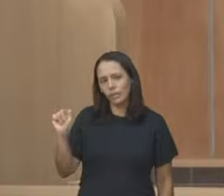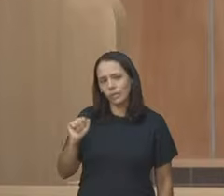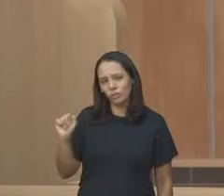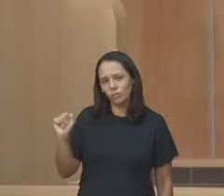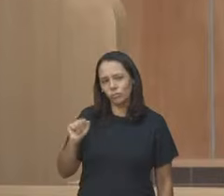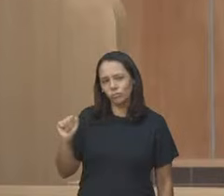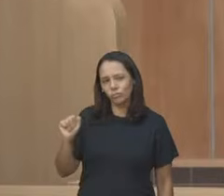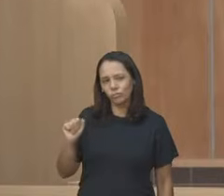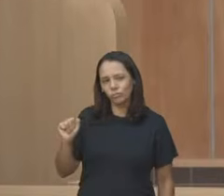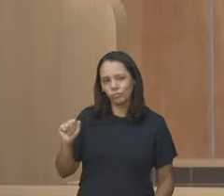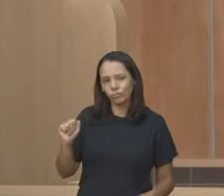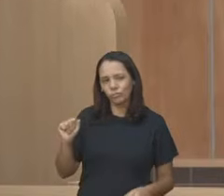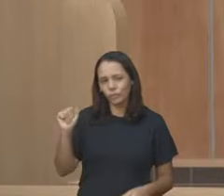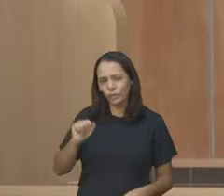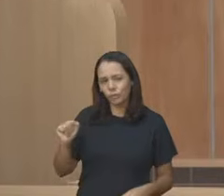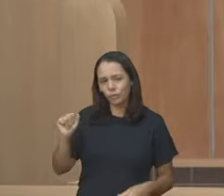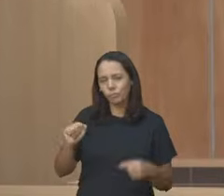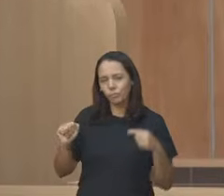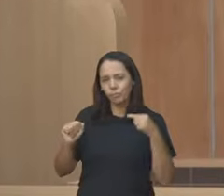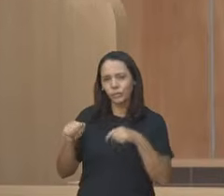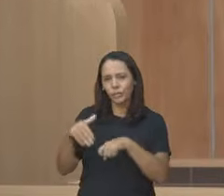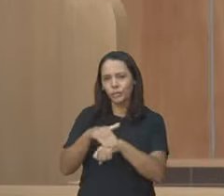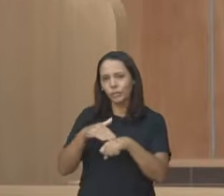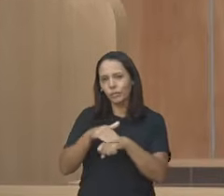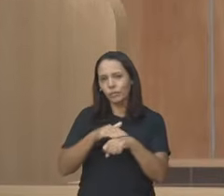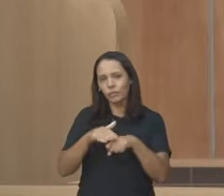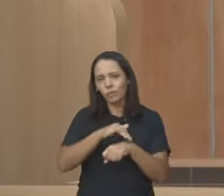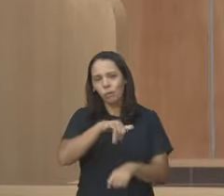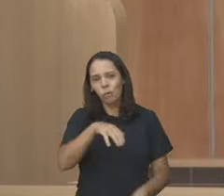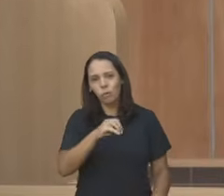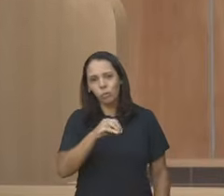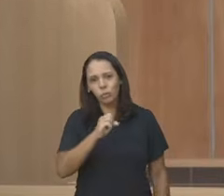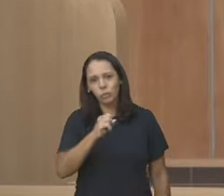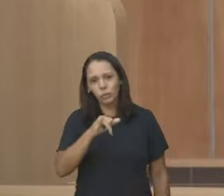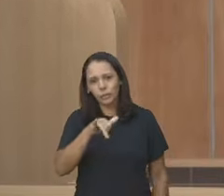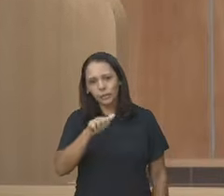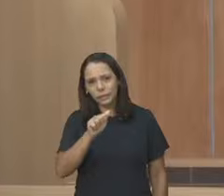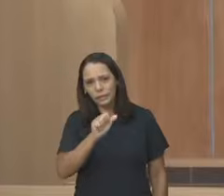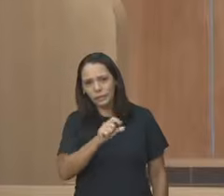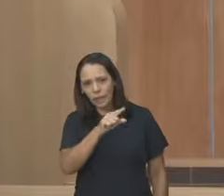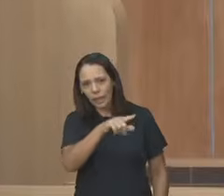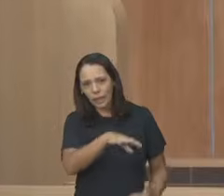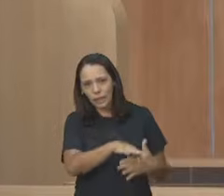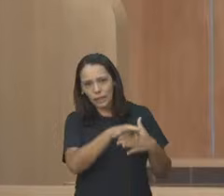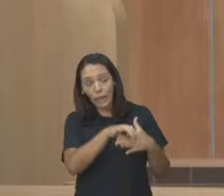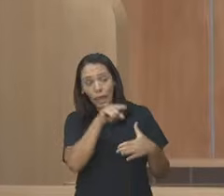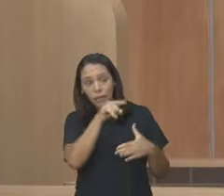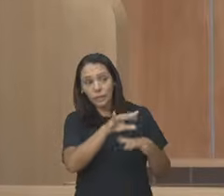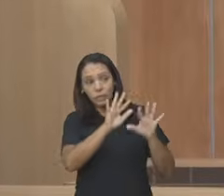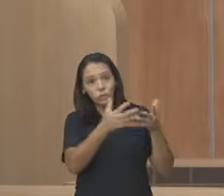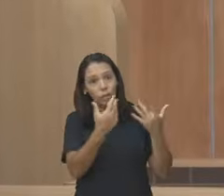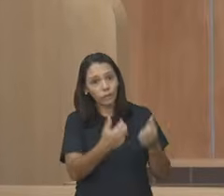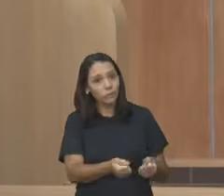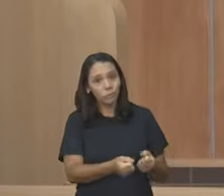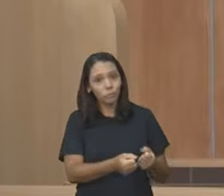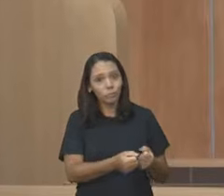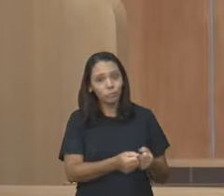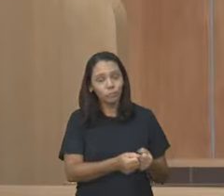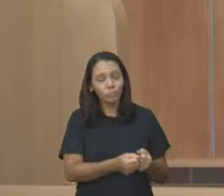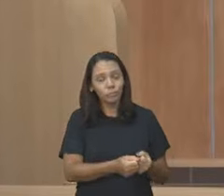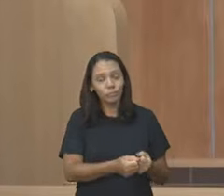o Josias, né? E sem pensar 2 vezes, o Josias falou, para vocês verem,